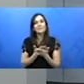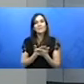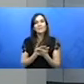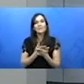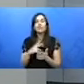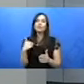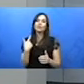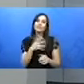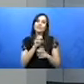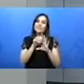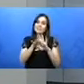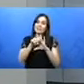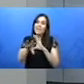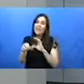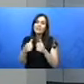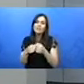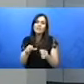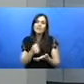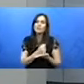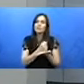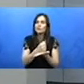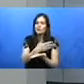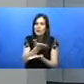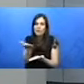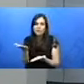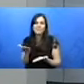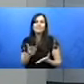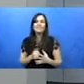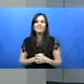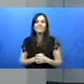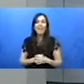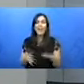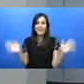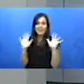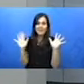slides estejam contribuindo com a aprendizagem de vocês. Até mais. Tchau, tchau.